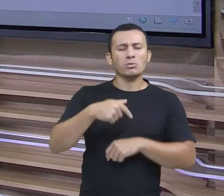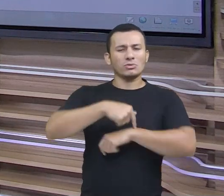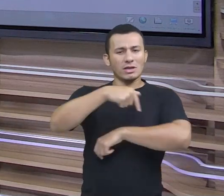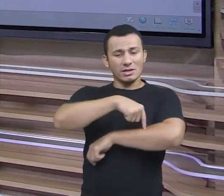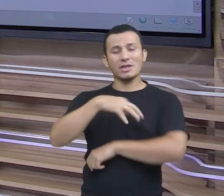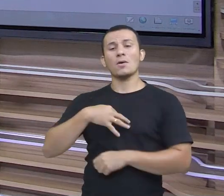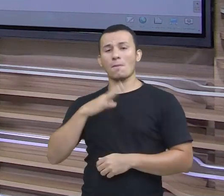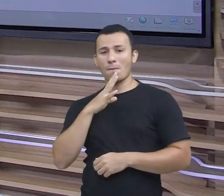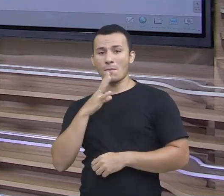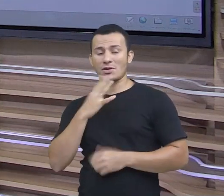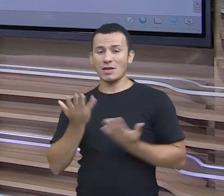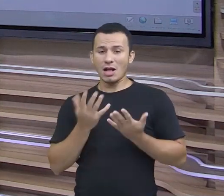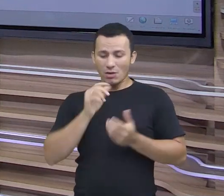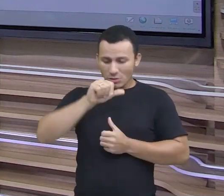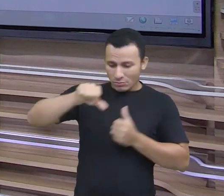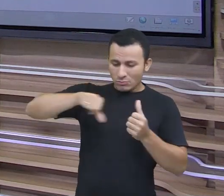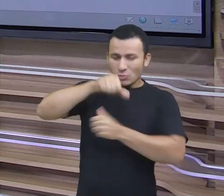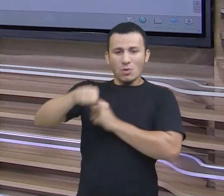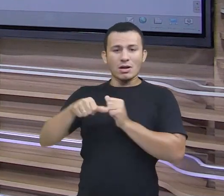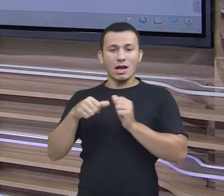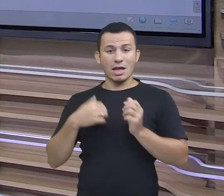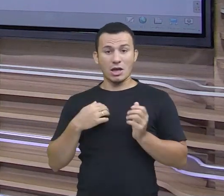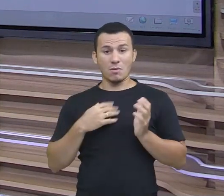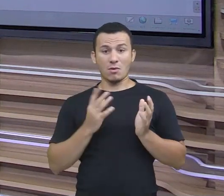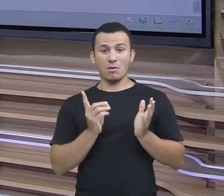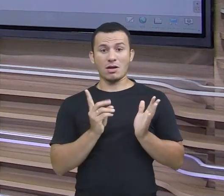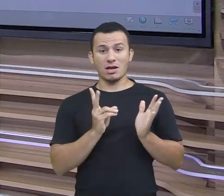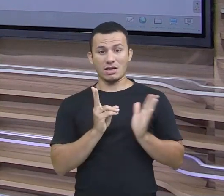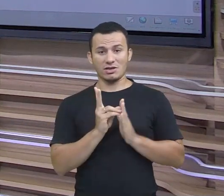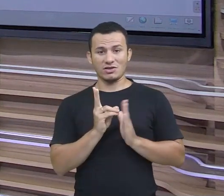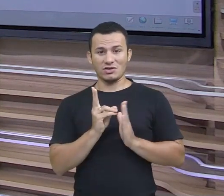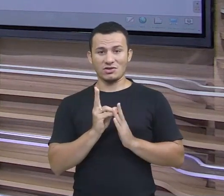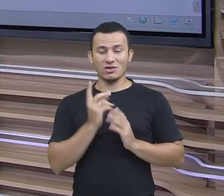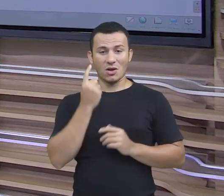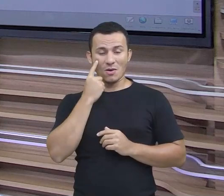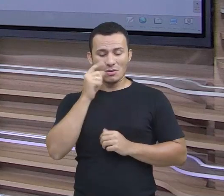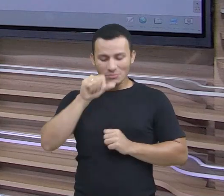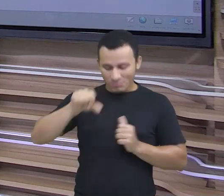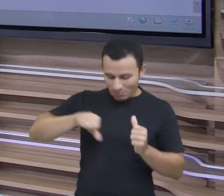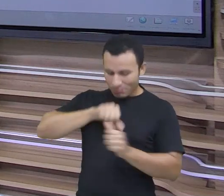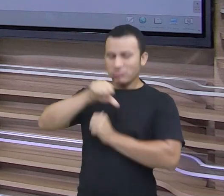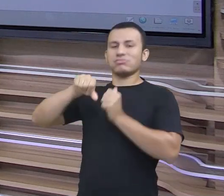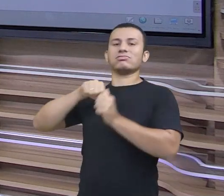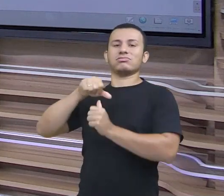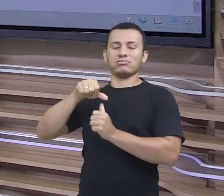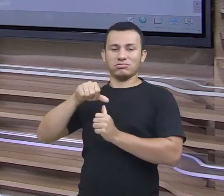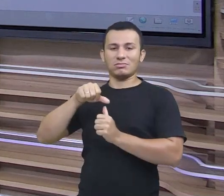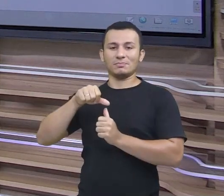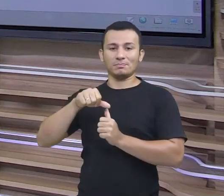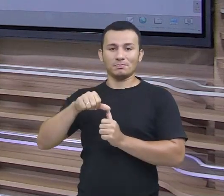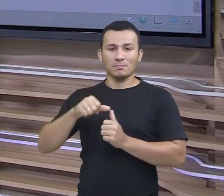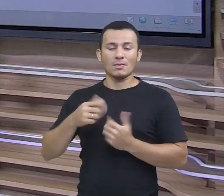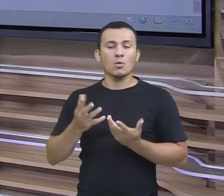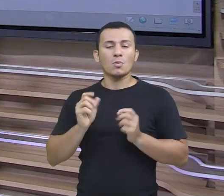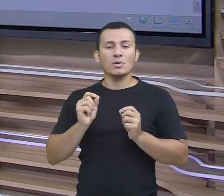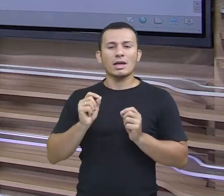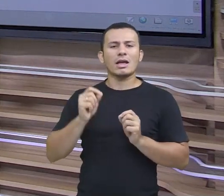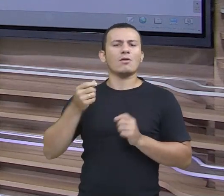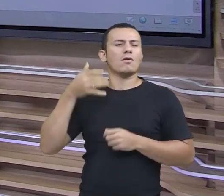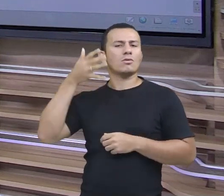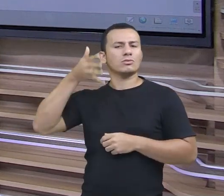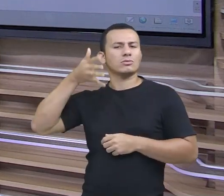vou me transformar agora numa índia. Isso mesmo. Vou me transformar numa índia para contar uma